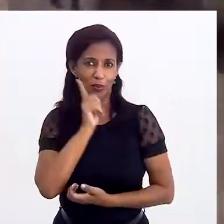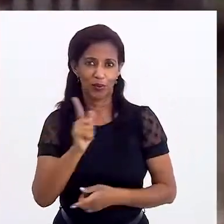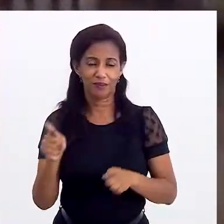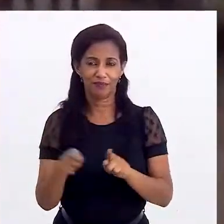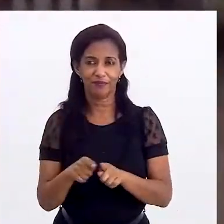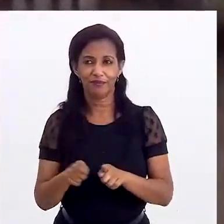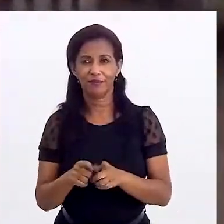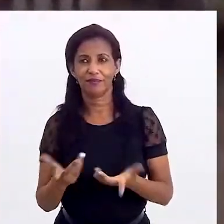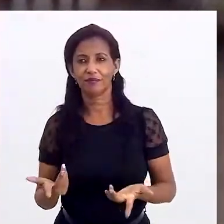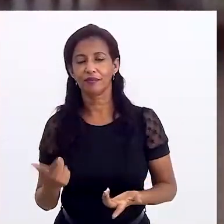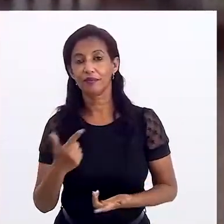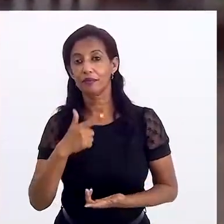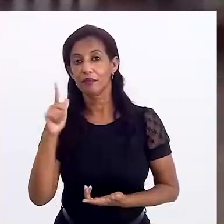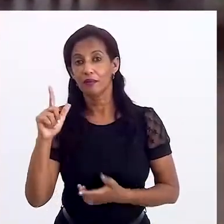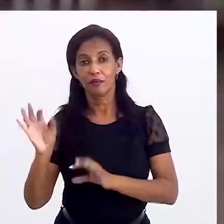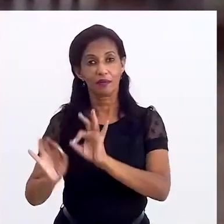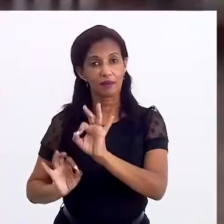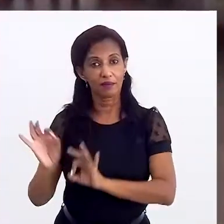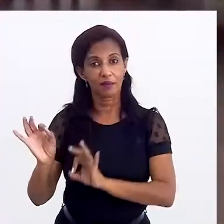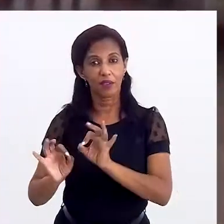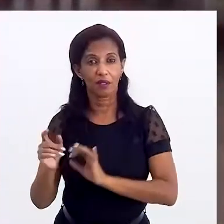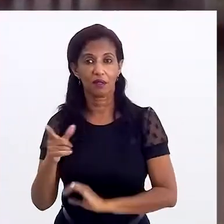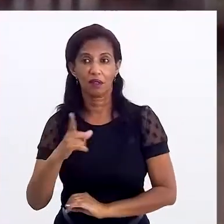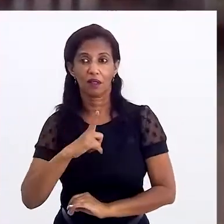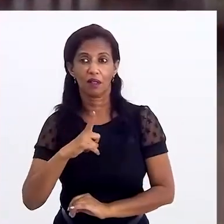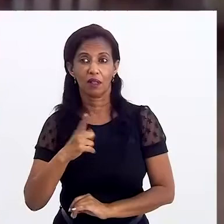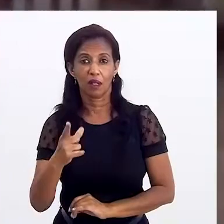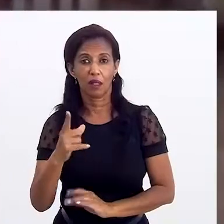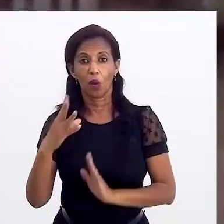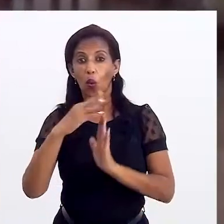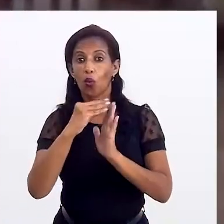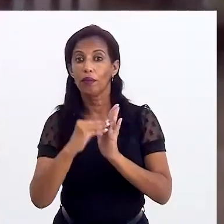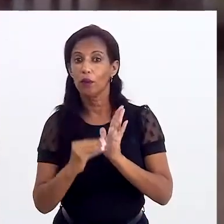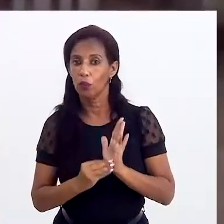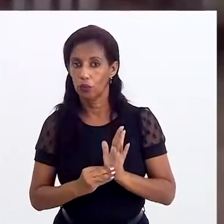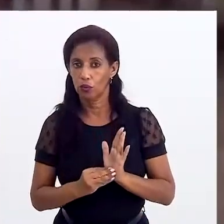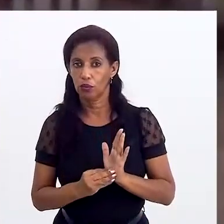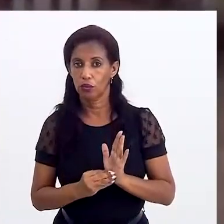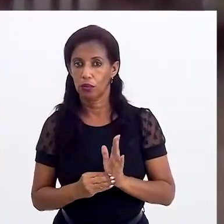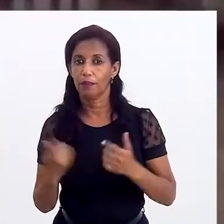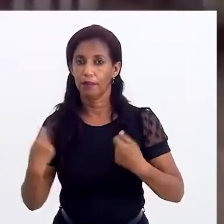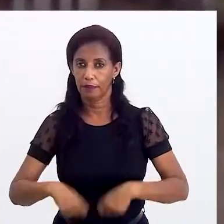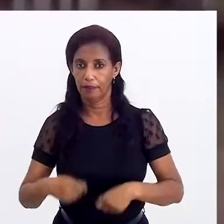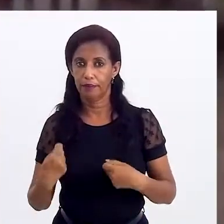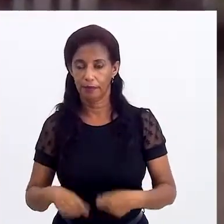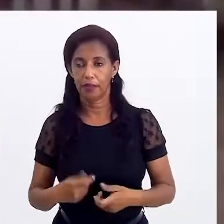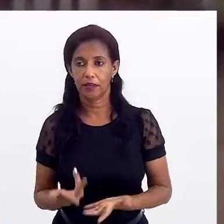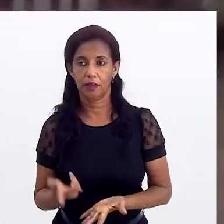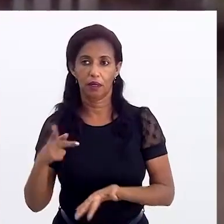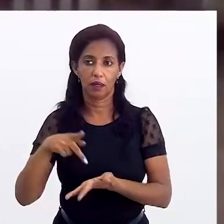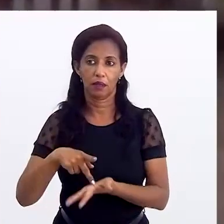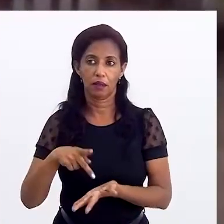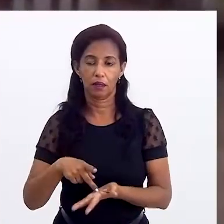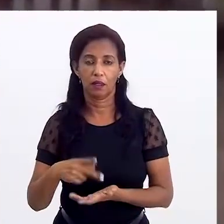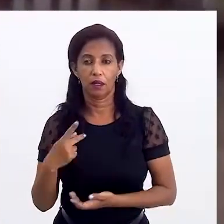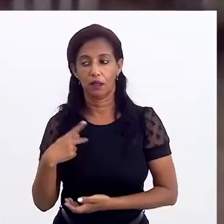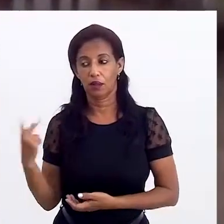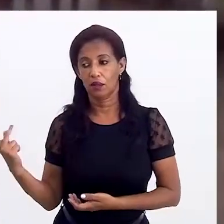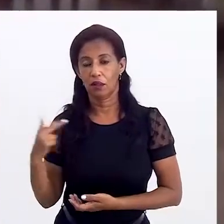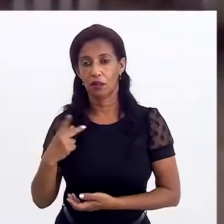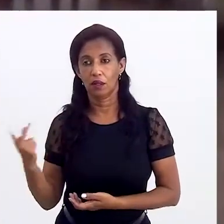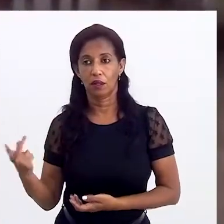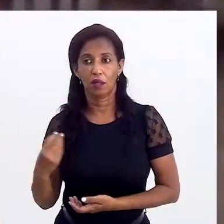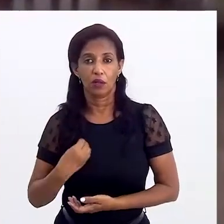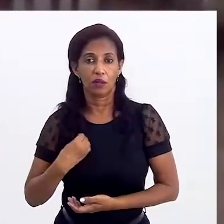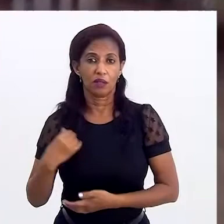seguindo, né? E outra maneira é tu teres o conteúdo para passar. Que essa, na verdade, Cleiton e eu,